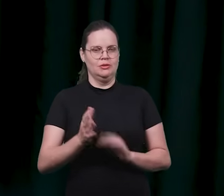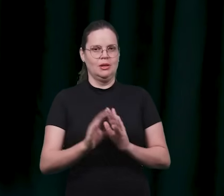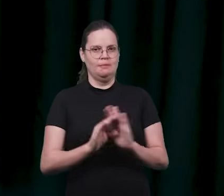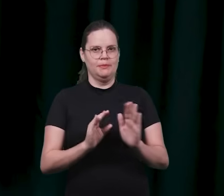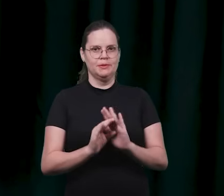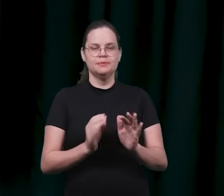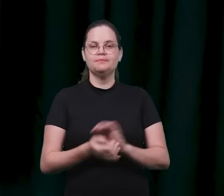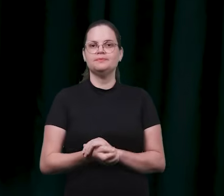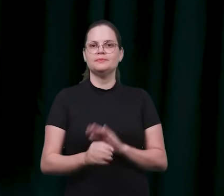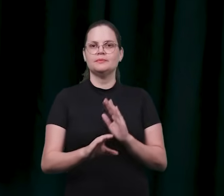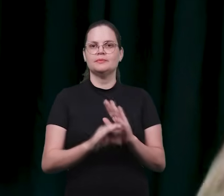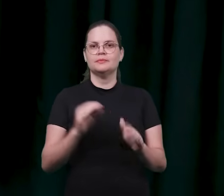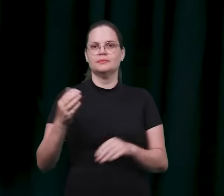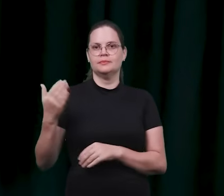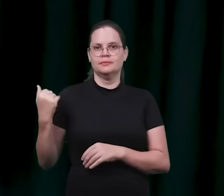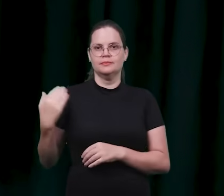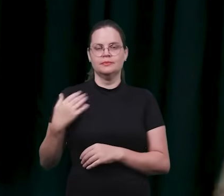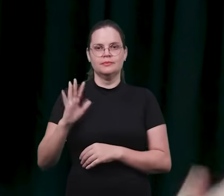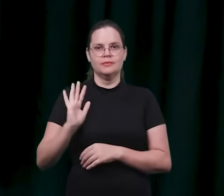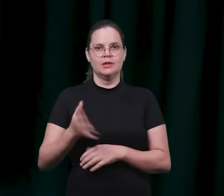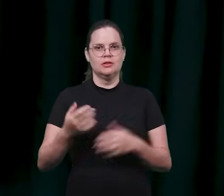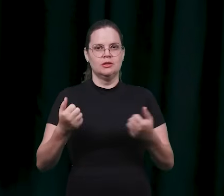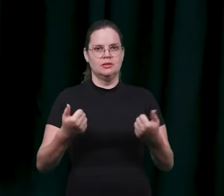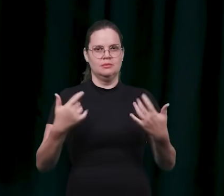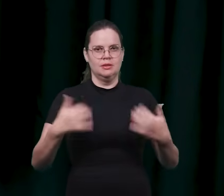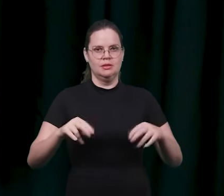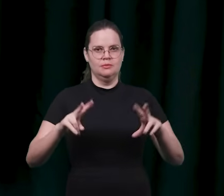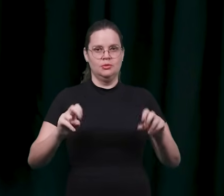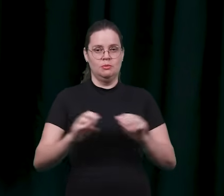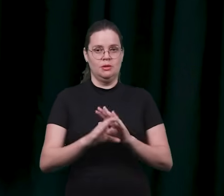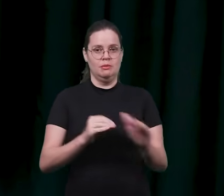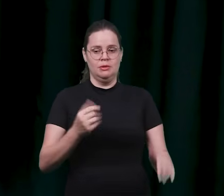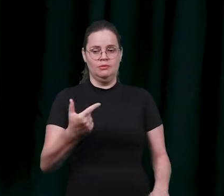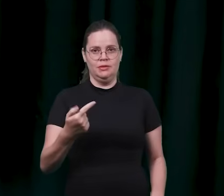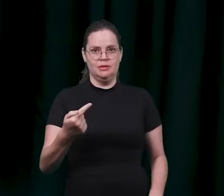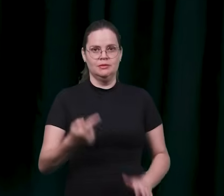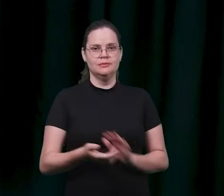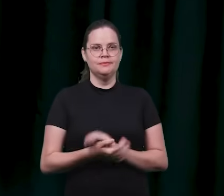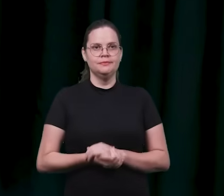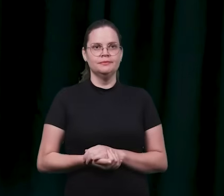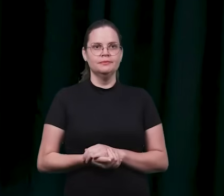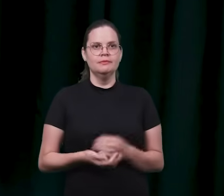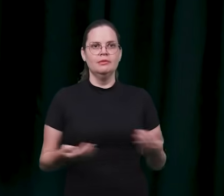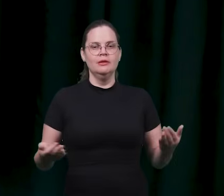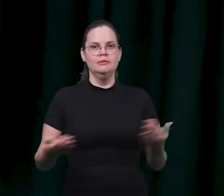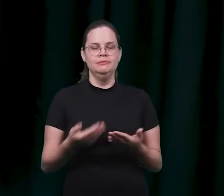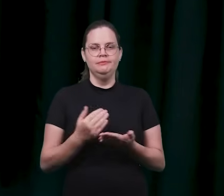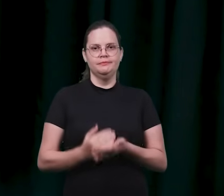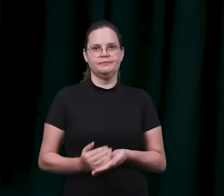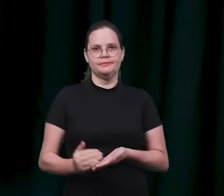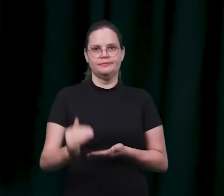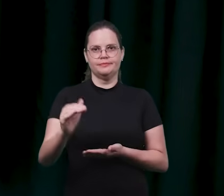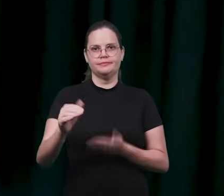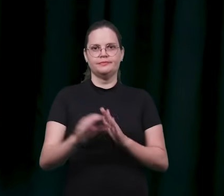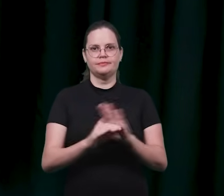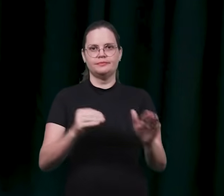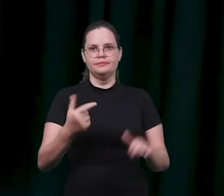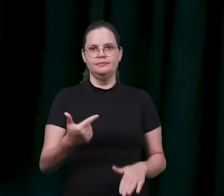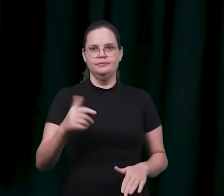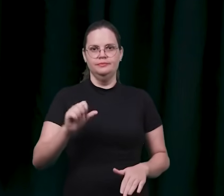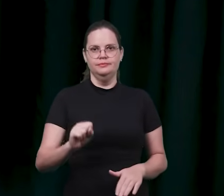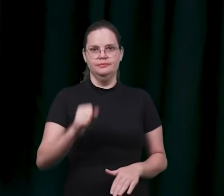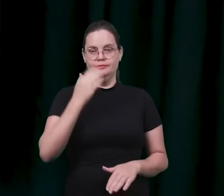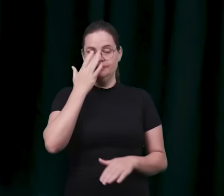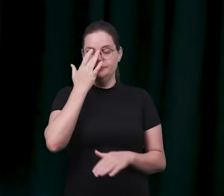último capítulo nós encerramos o capítulo 27. E agora nós vamos entrar aqui no 28 e